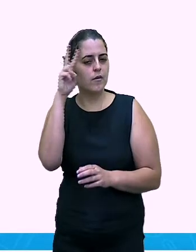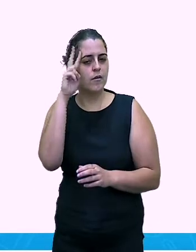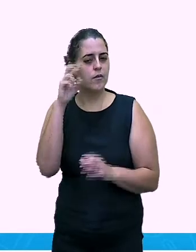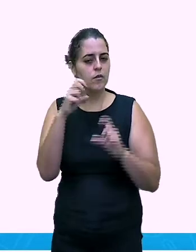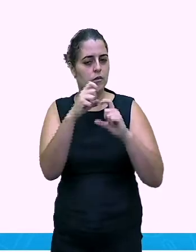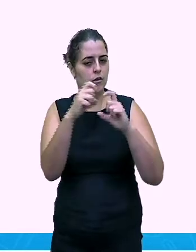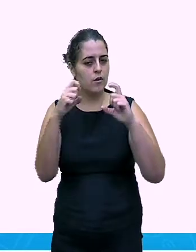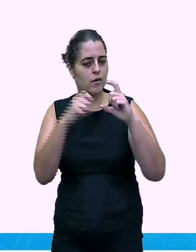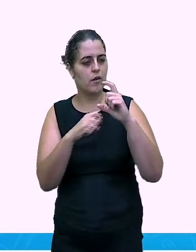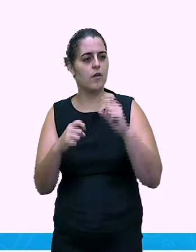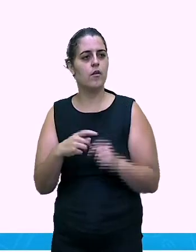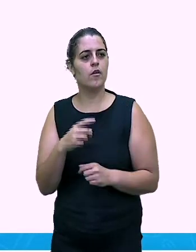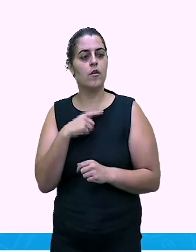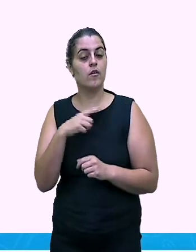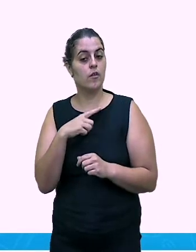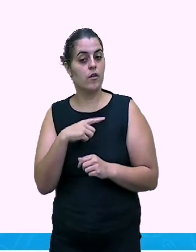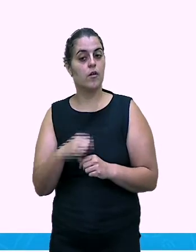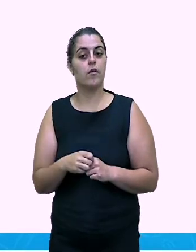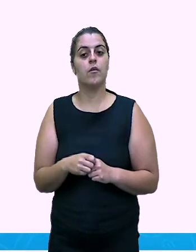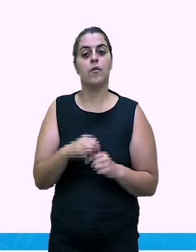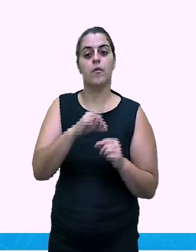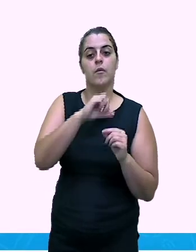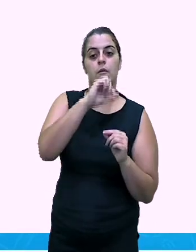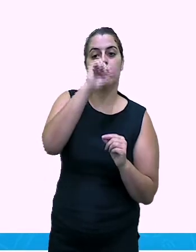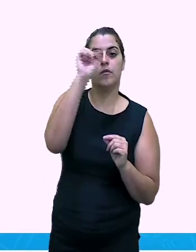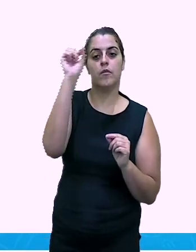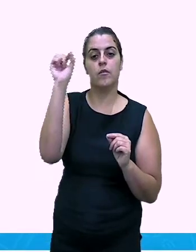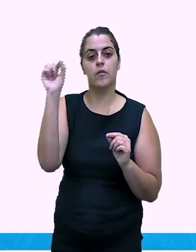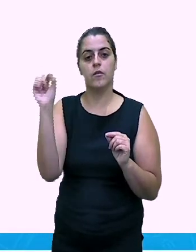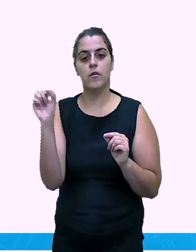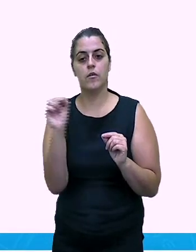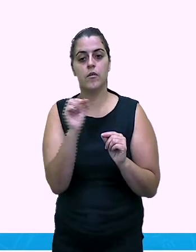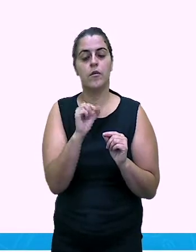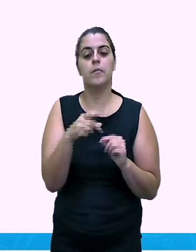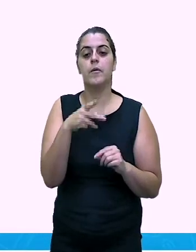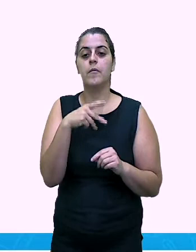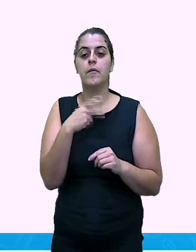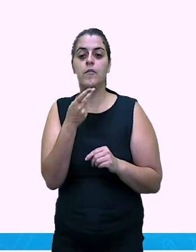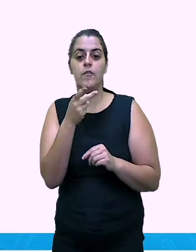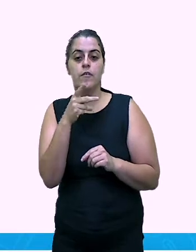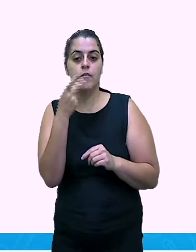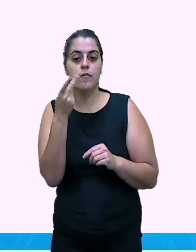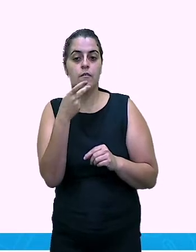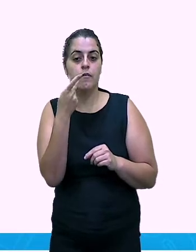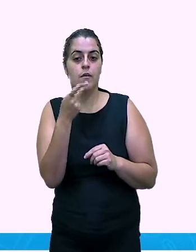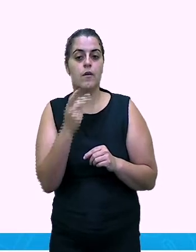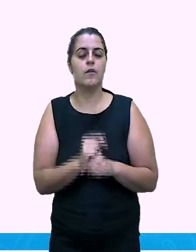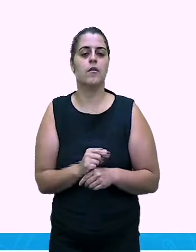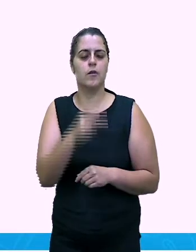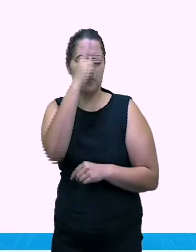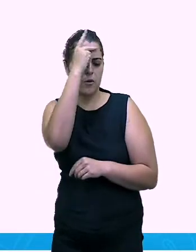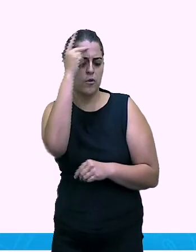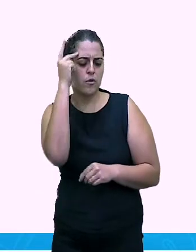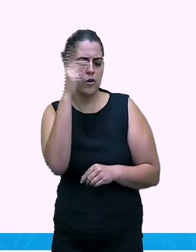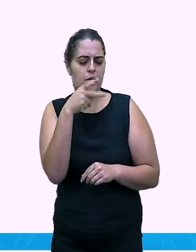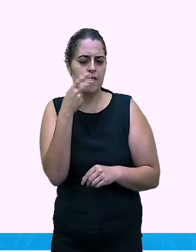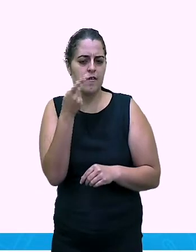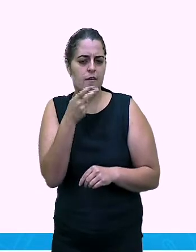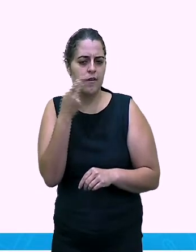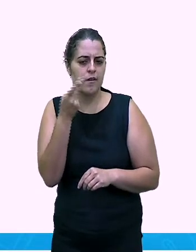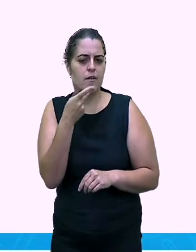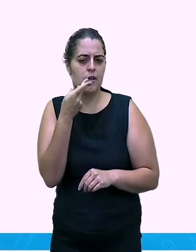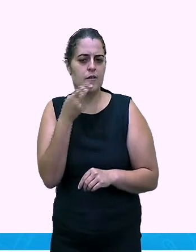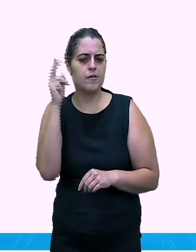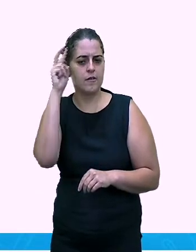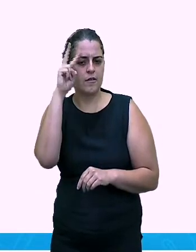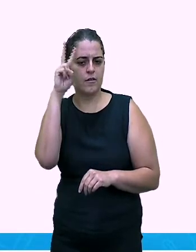temos o balão de fala, que ele é só um círculo com uma seta que fica sobre